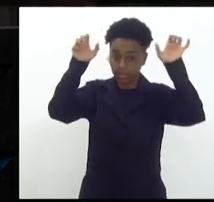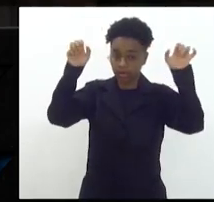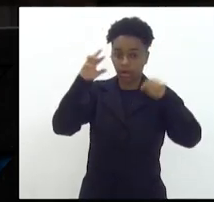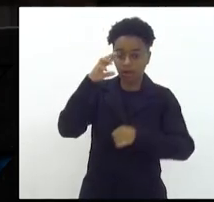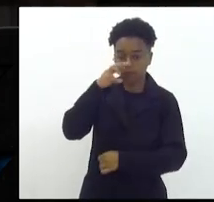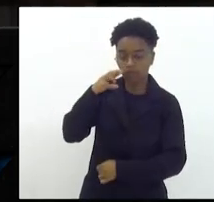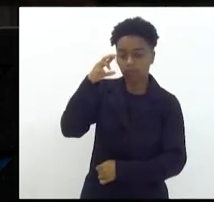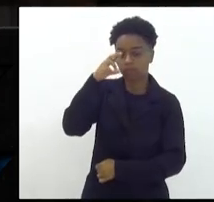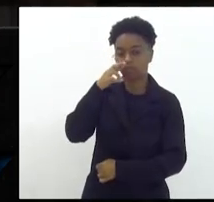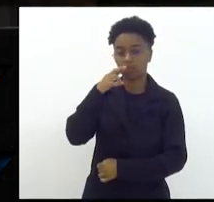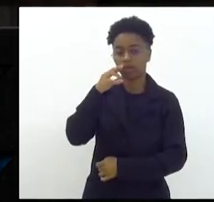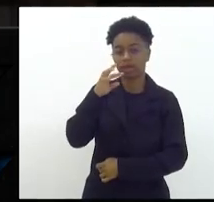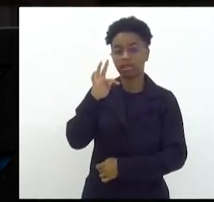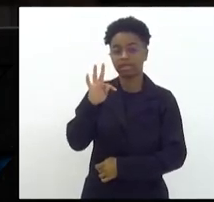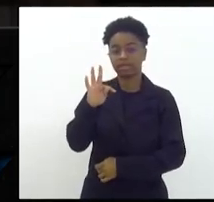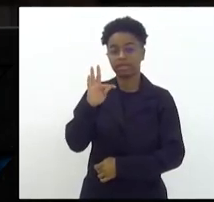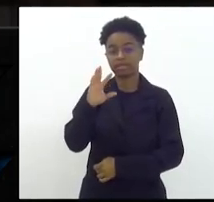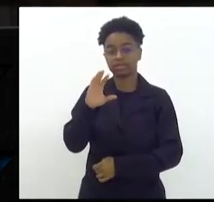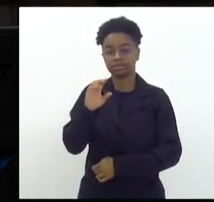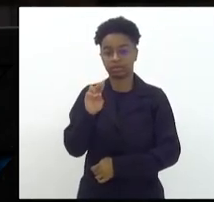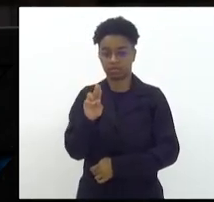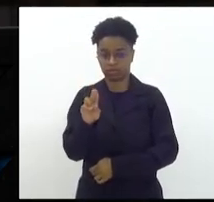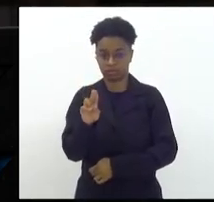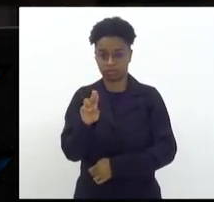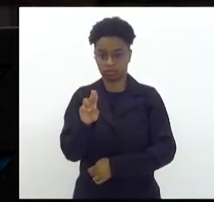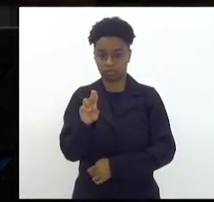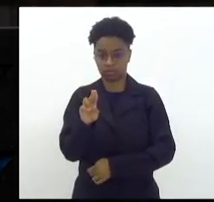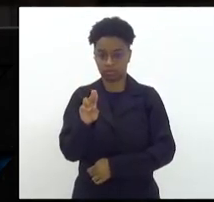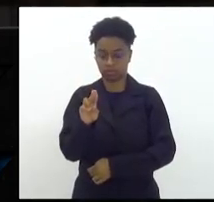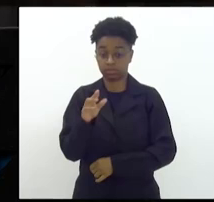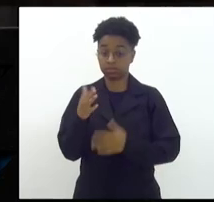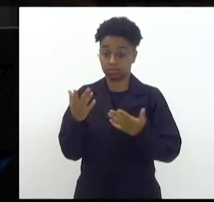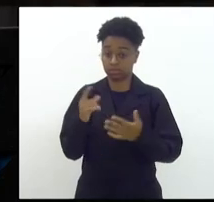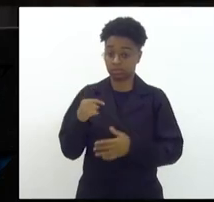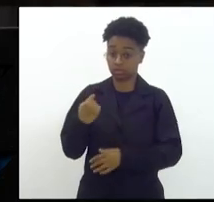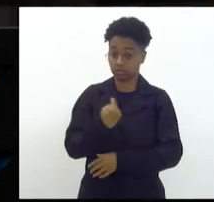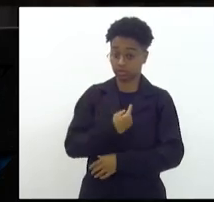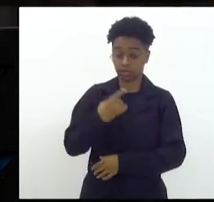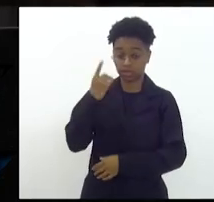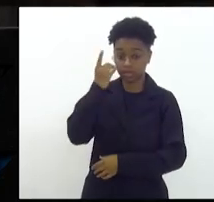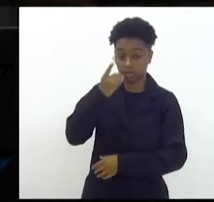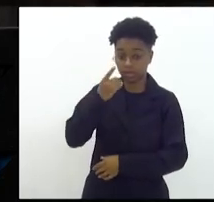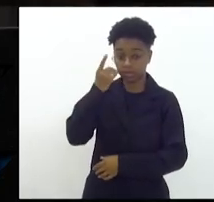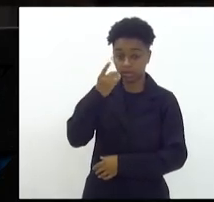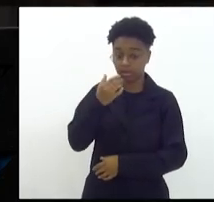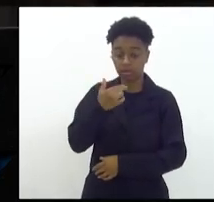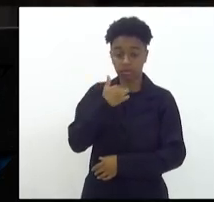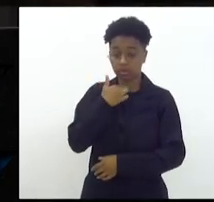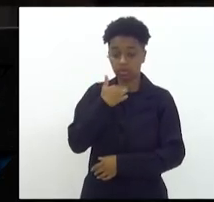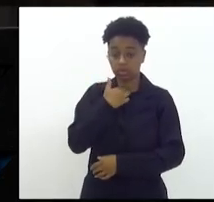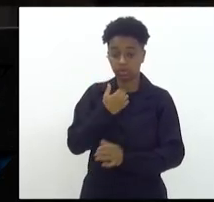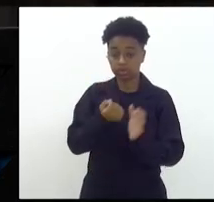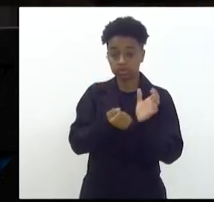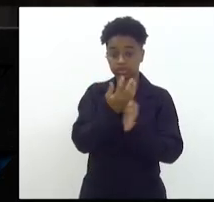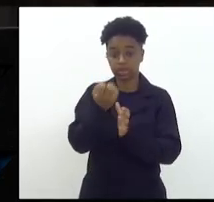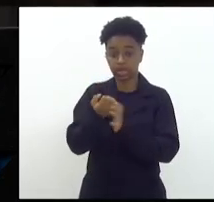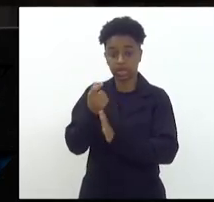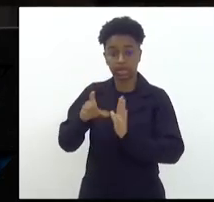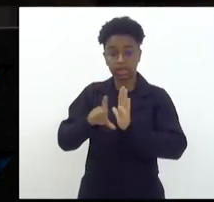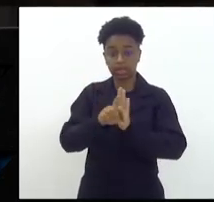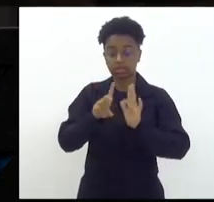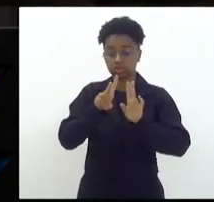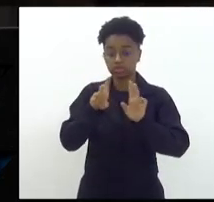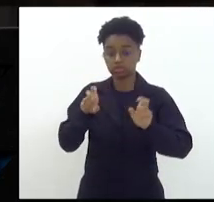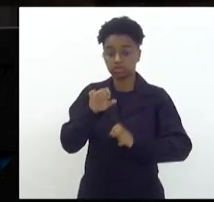fiscalizar é o TCU nós deputados não vamos mais legis sobre